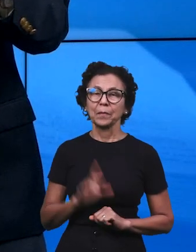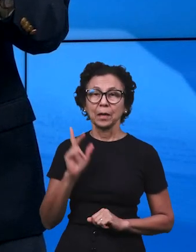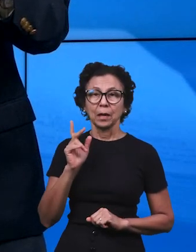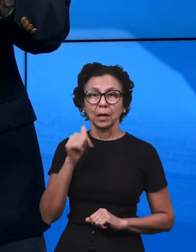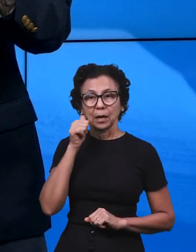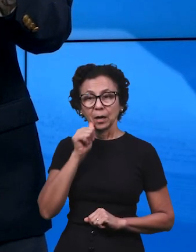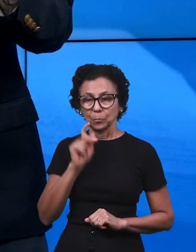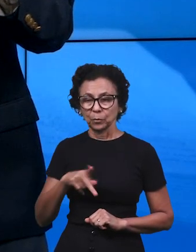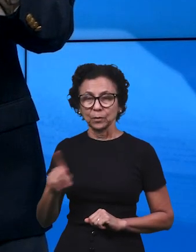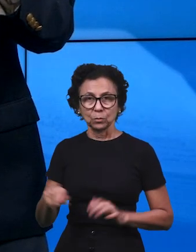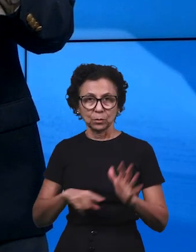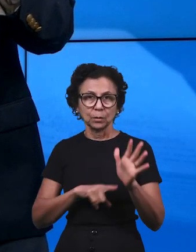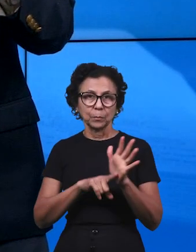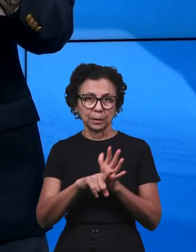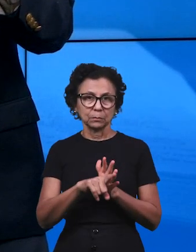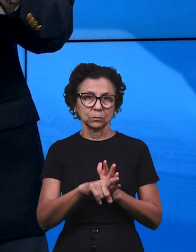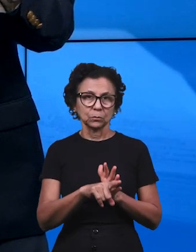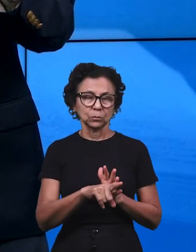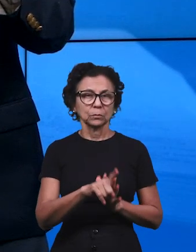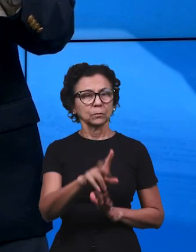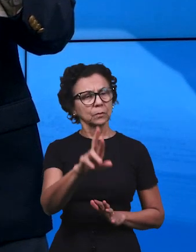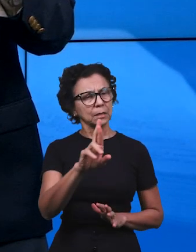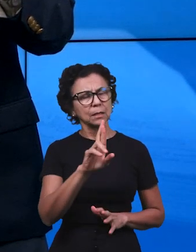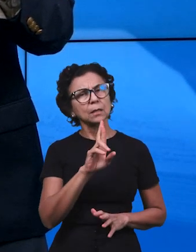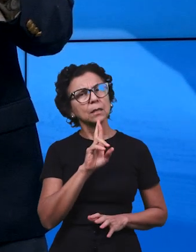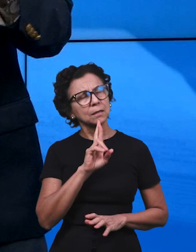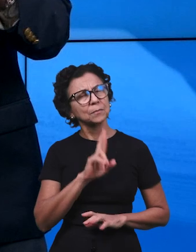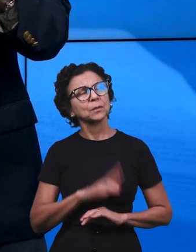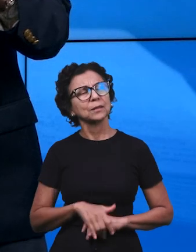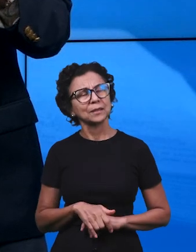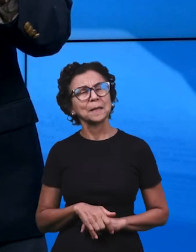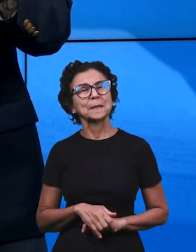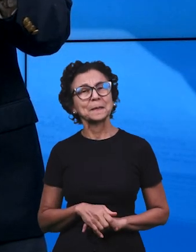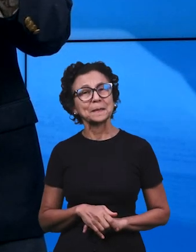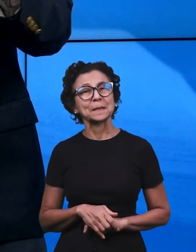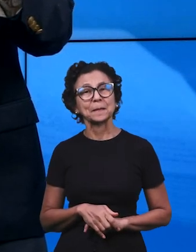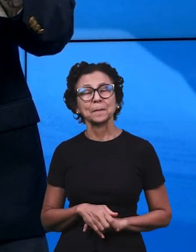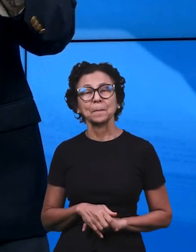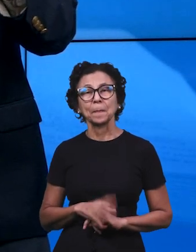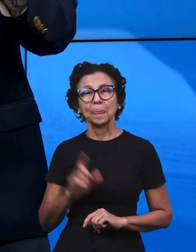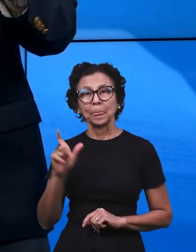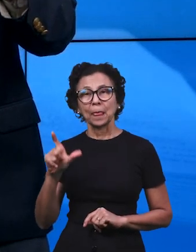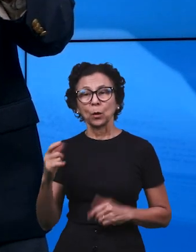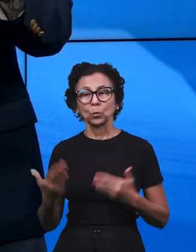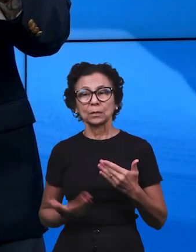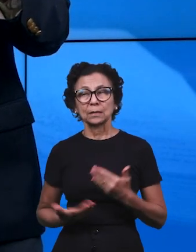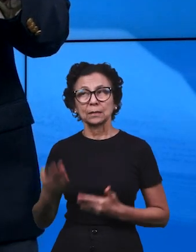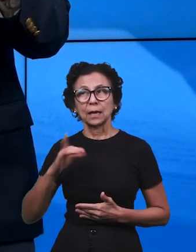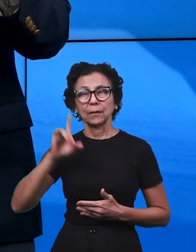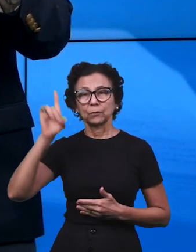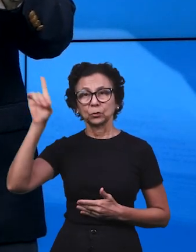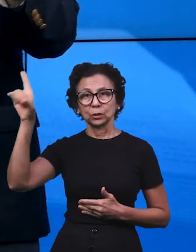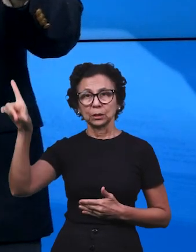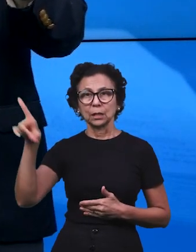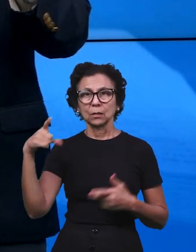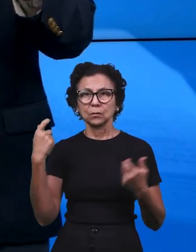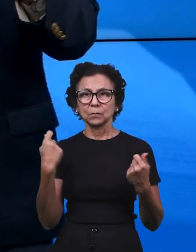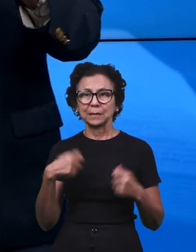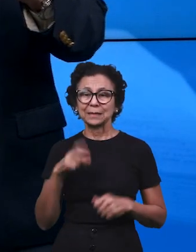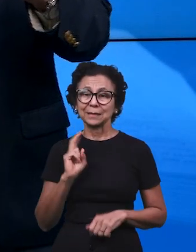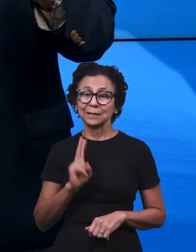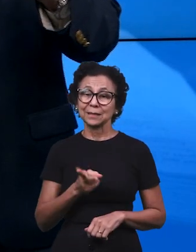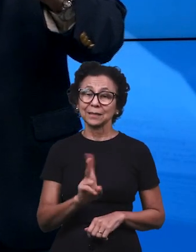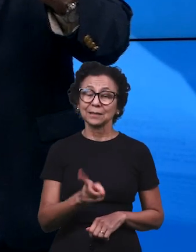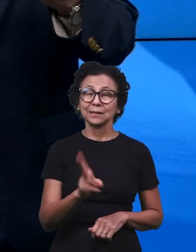pela professora e você pôde dizer exatamente que aquilo que o servo deve fazer por toda a sua